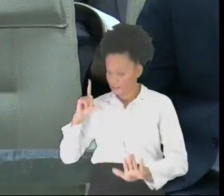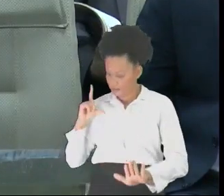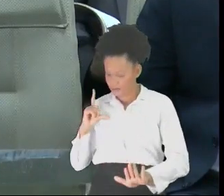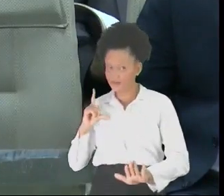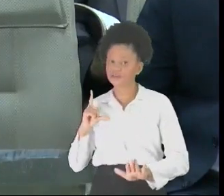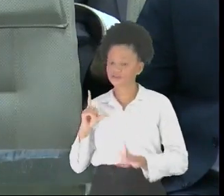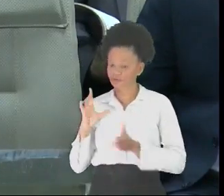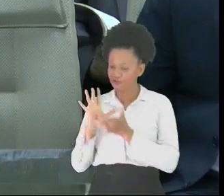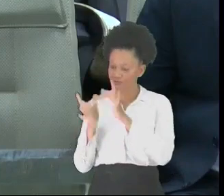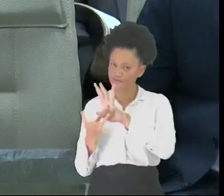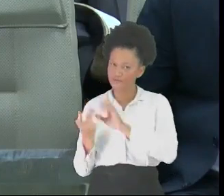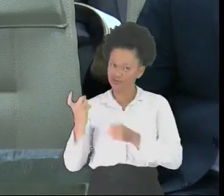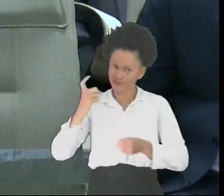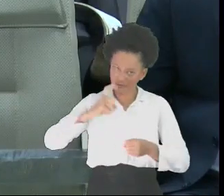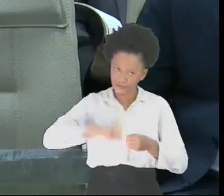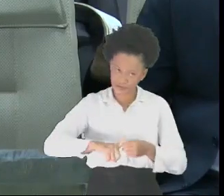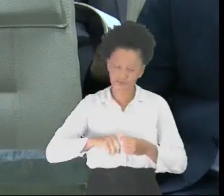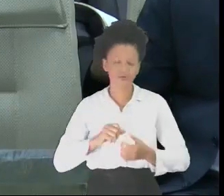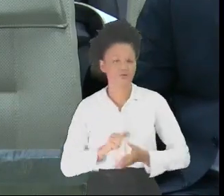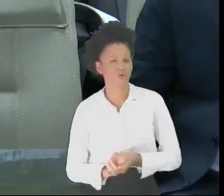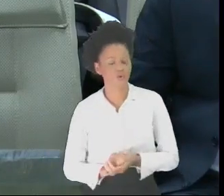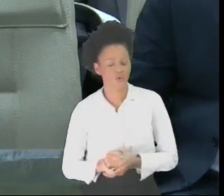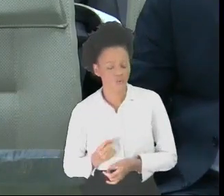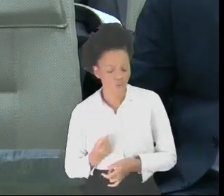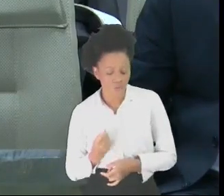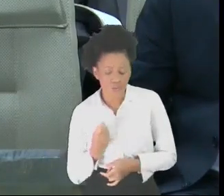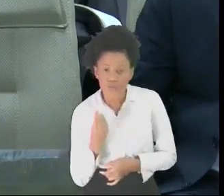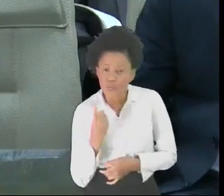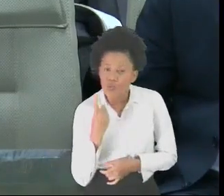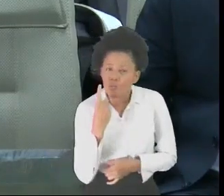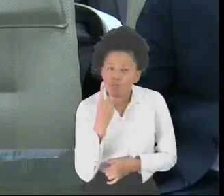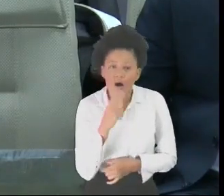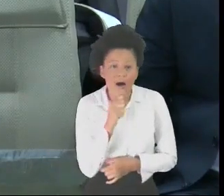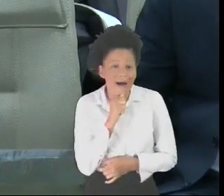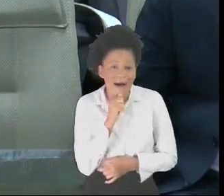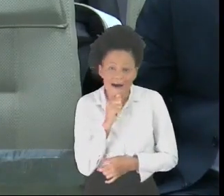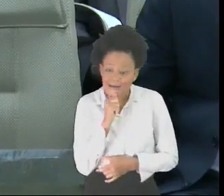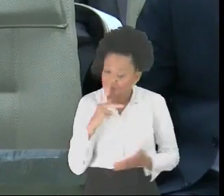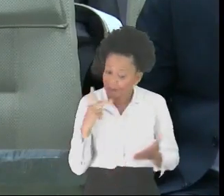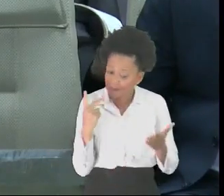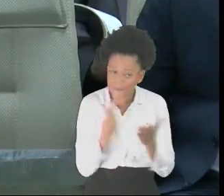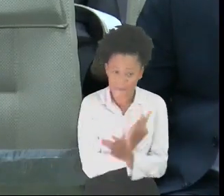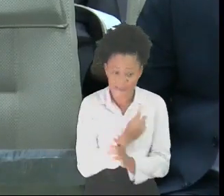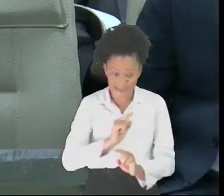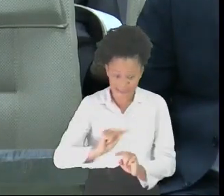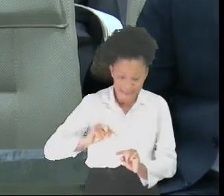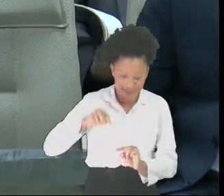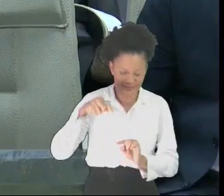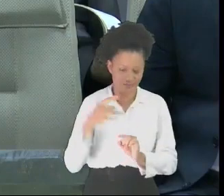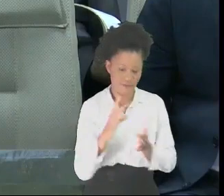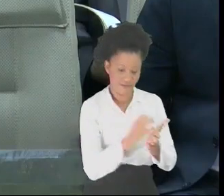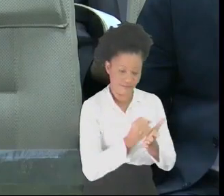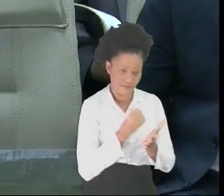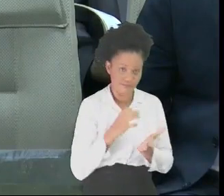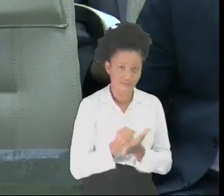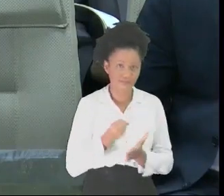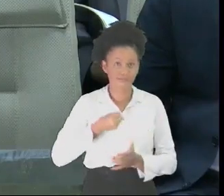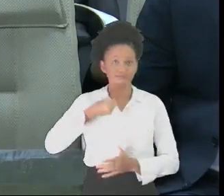Senhor. A única coisa que não aconteceu e só vai acontecer após o arrebatamento é